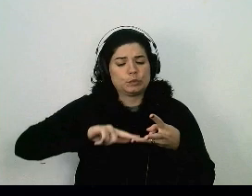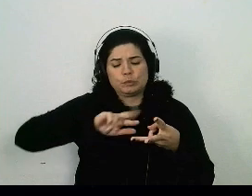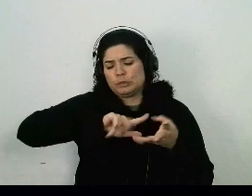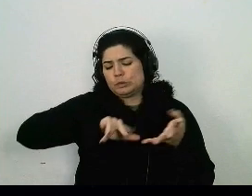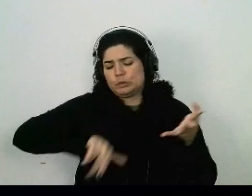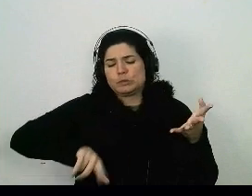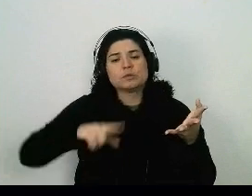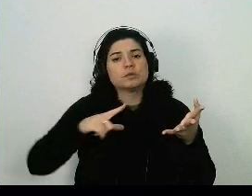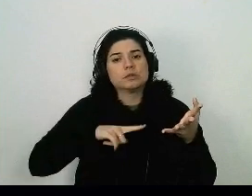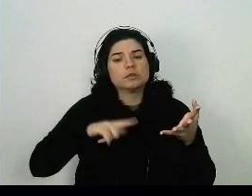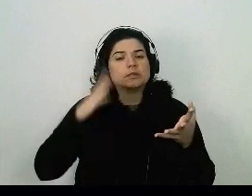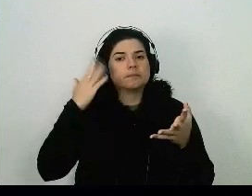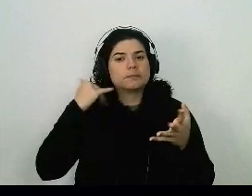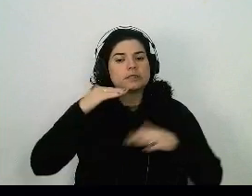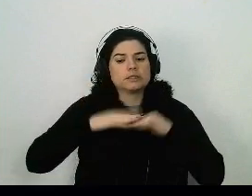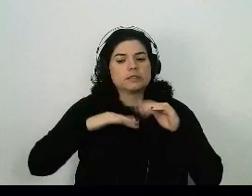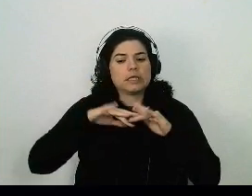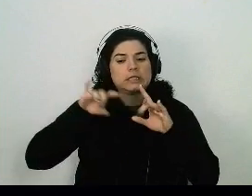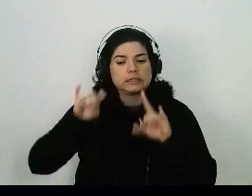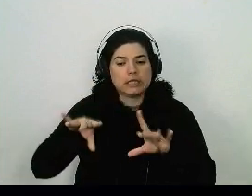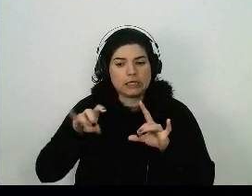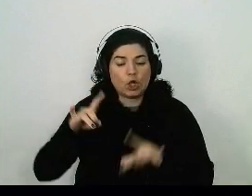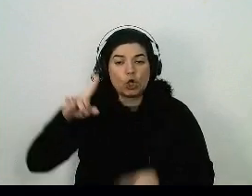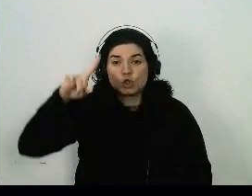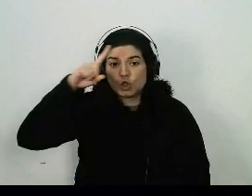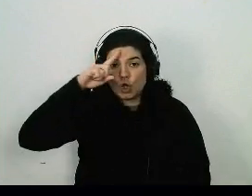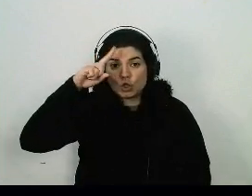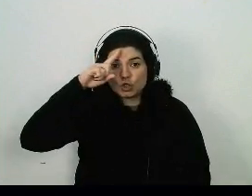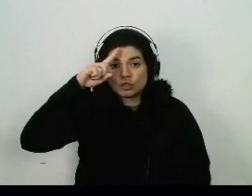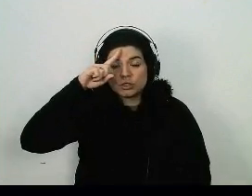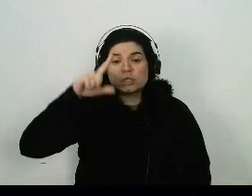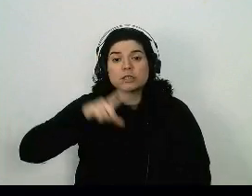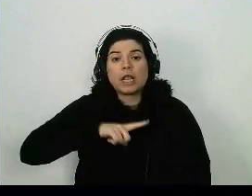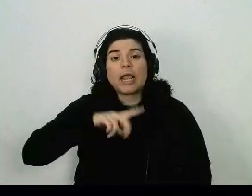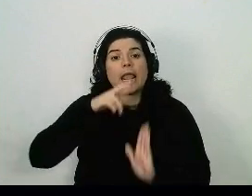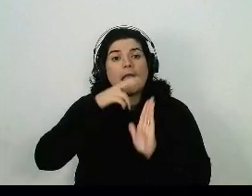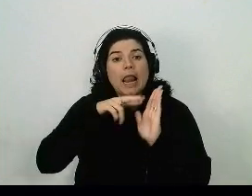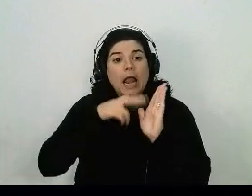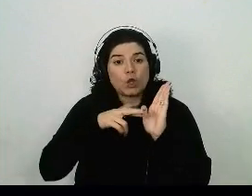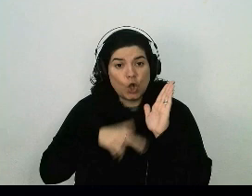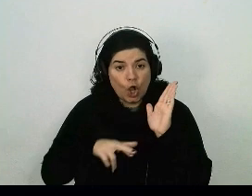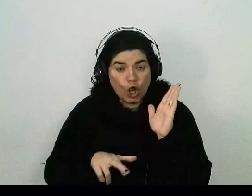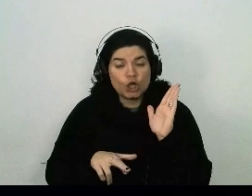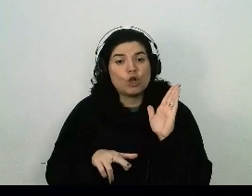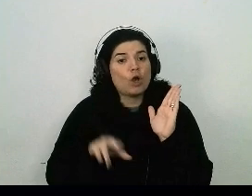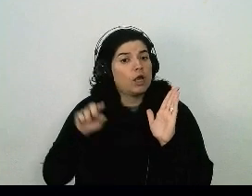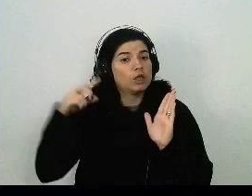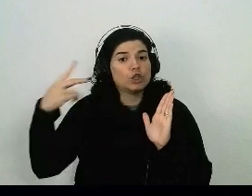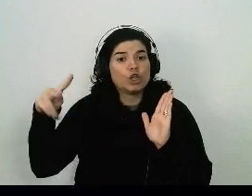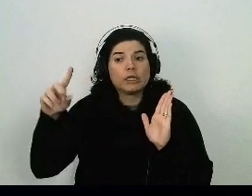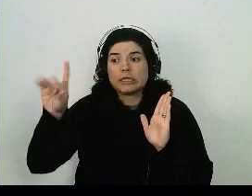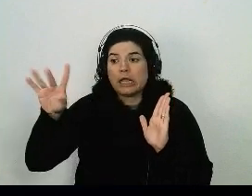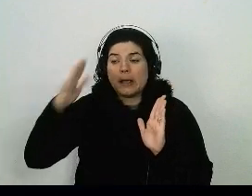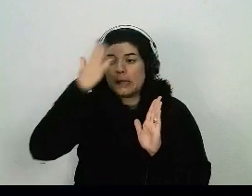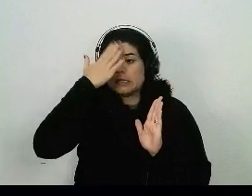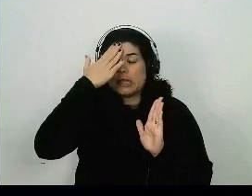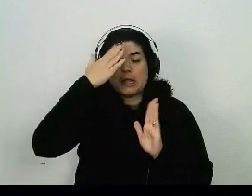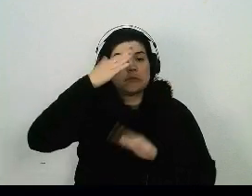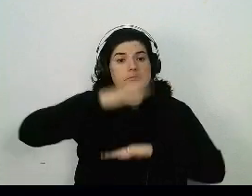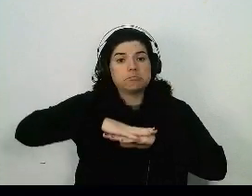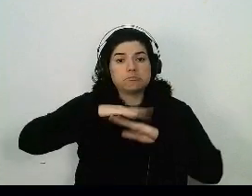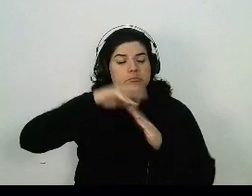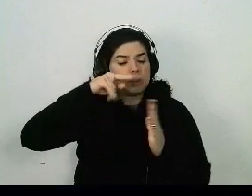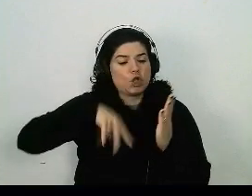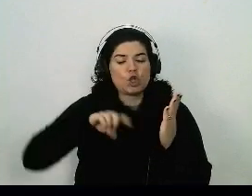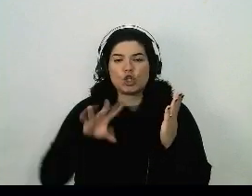técnica e diariamente a pessoa recebia um relatório e só a pessoa vir aqui de relatório e eu mostrava para ela